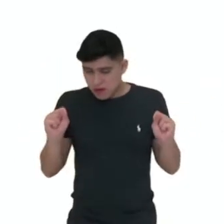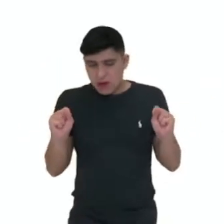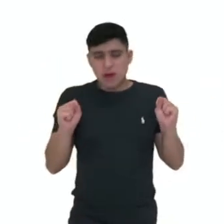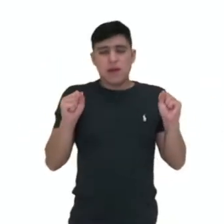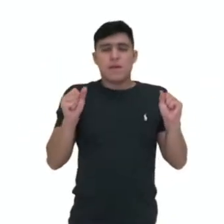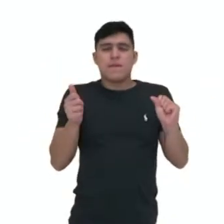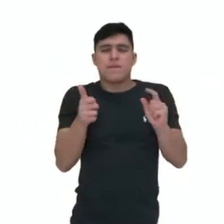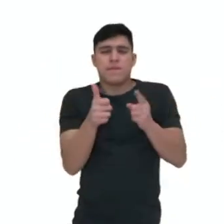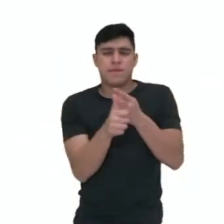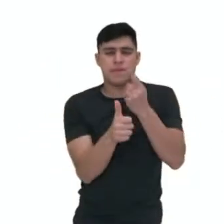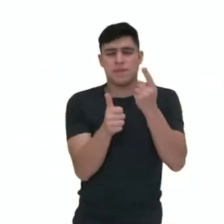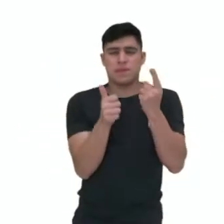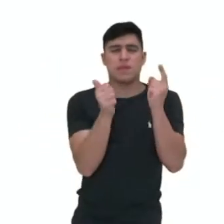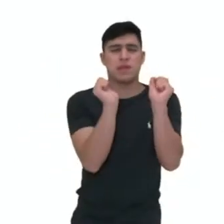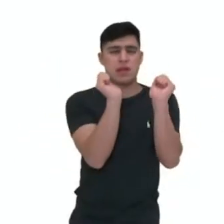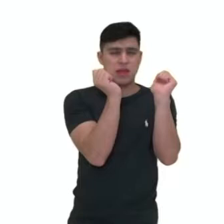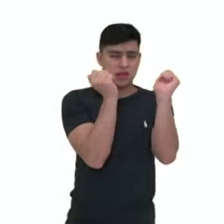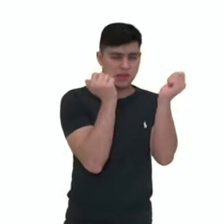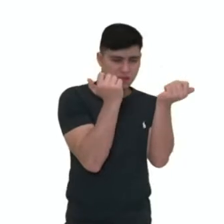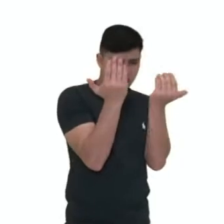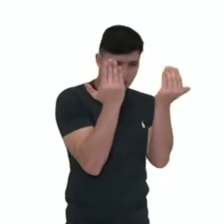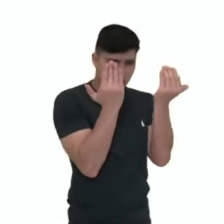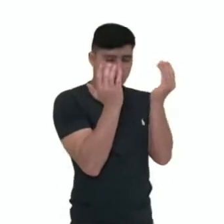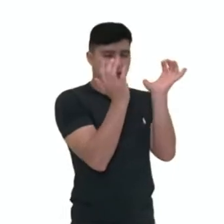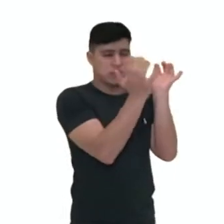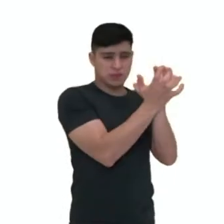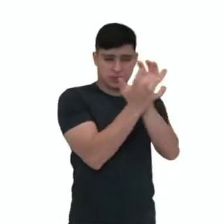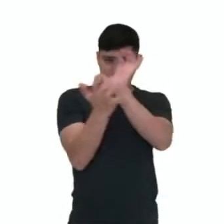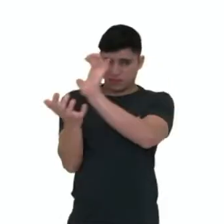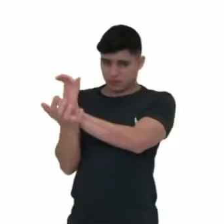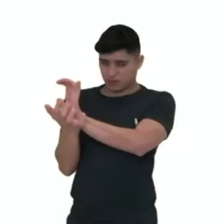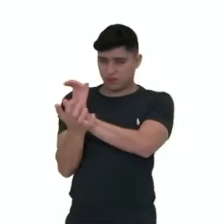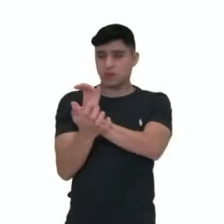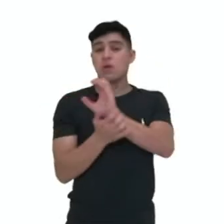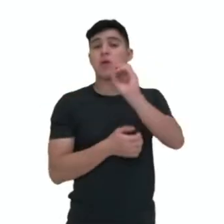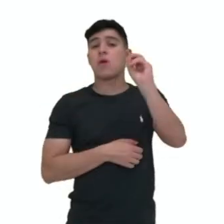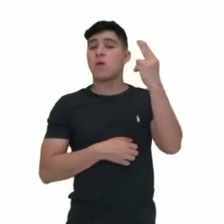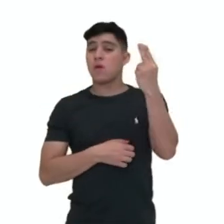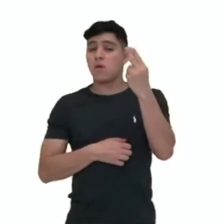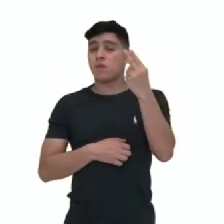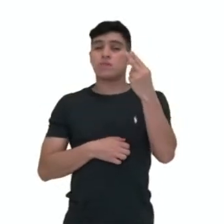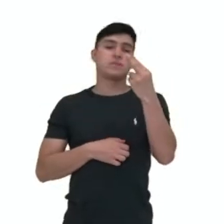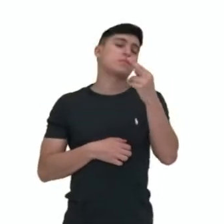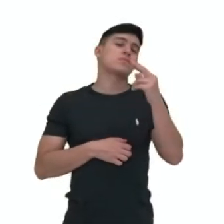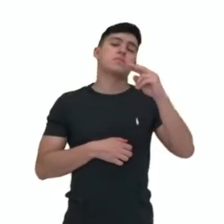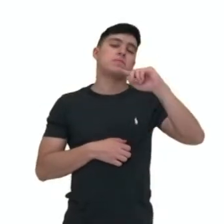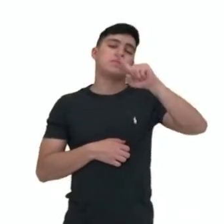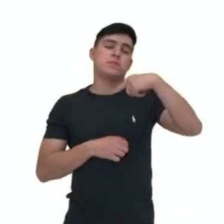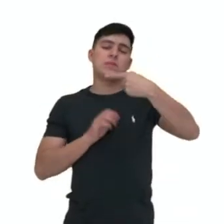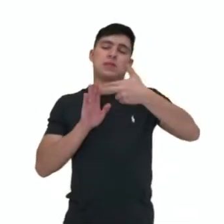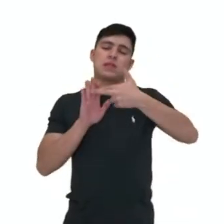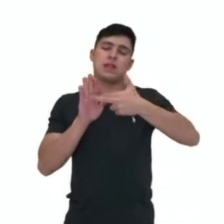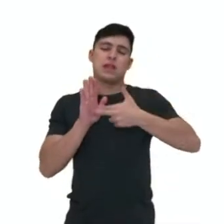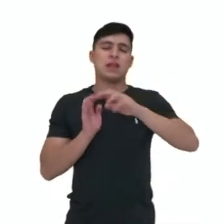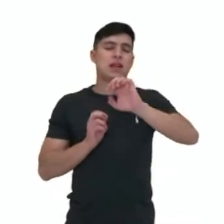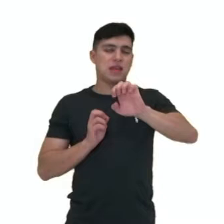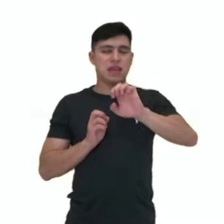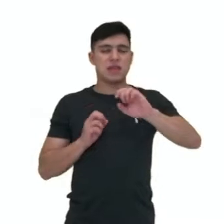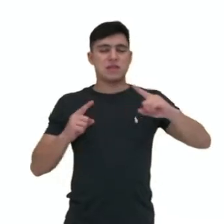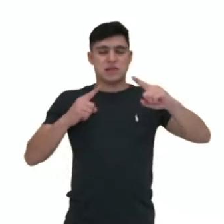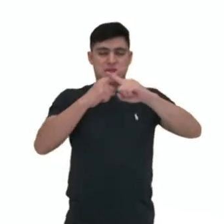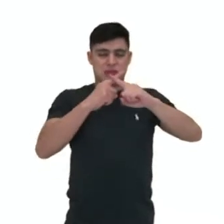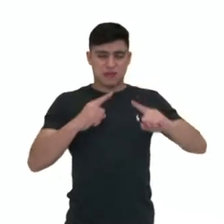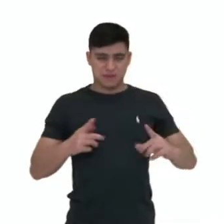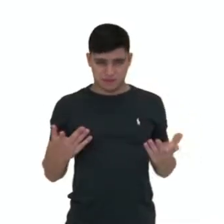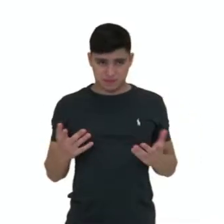análise do Punnett separadamente, você fazer a regra do E, onde você multiplica os resultados. E uma novidade aqui para você que seria a